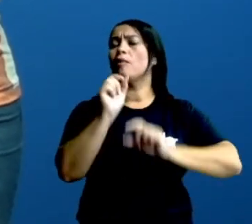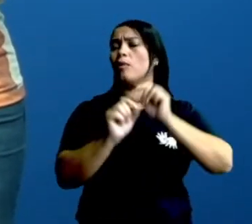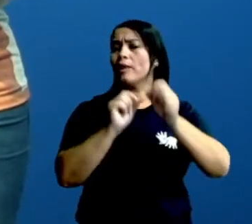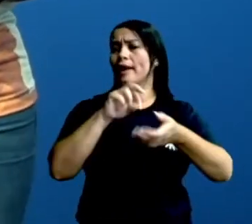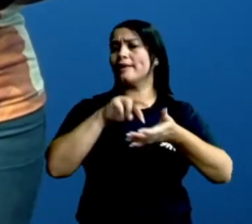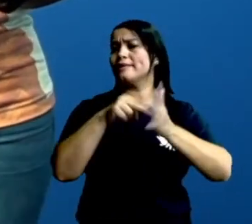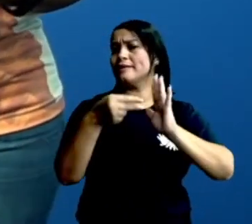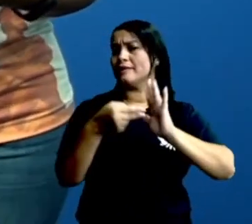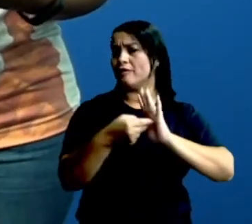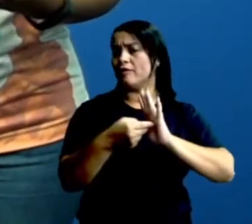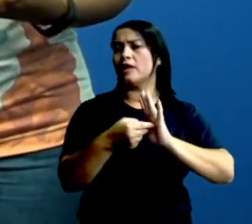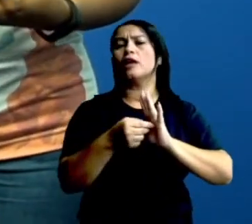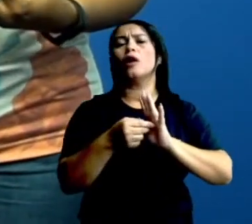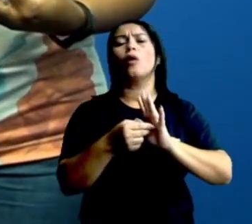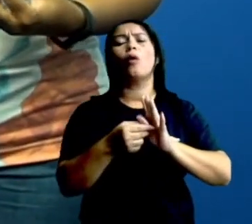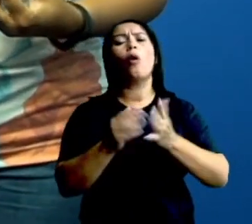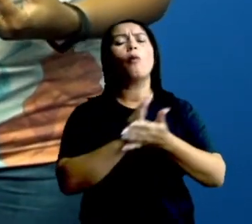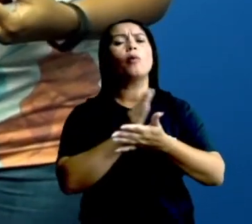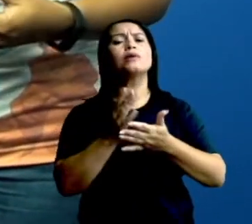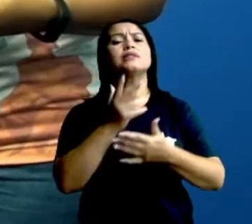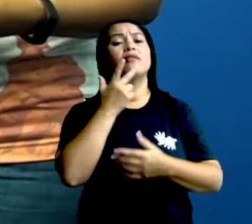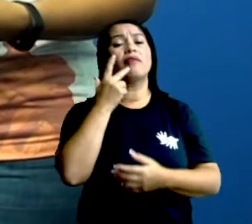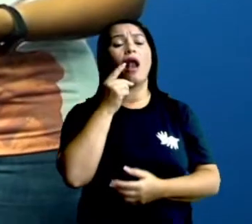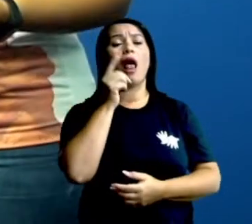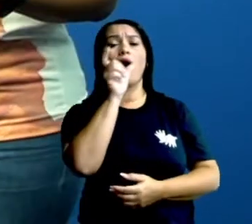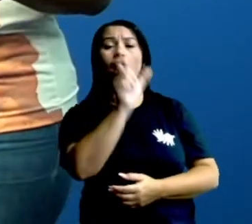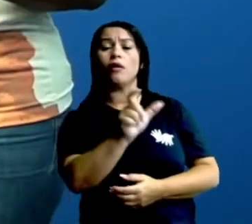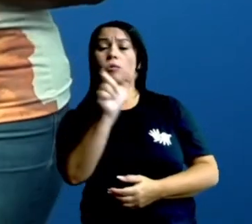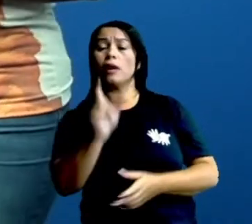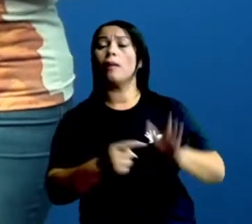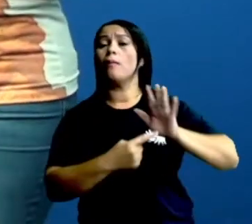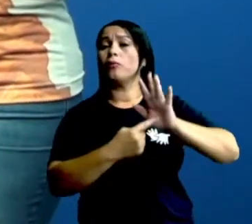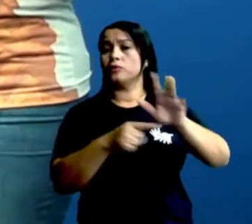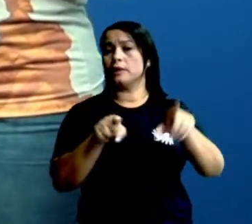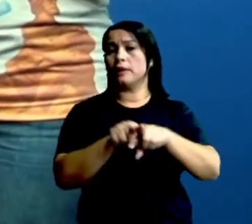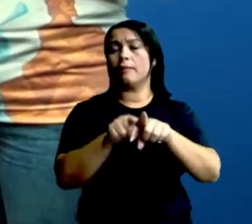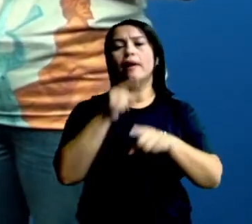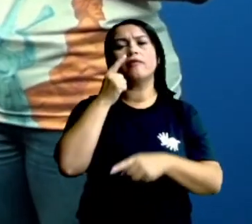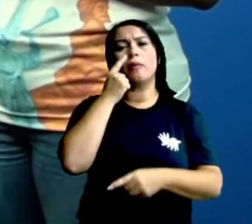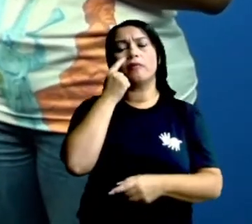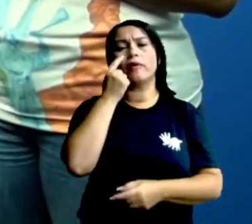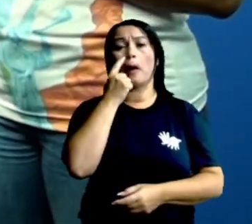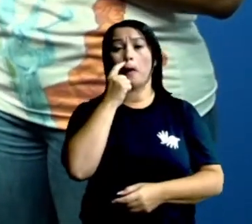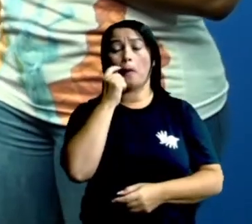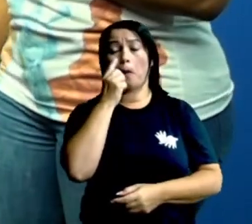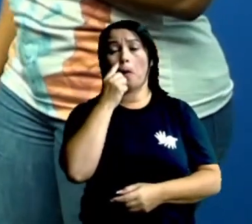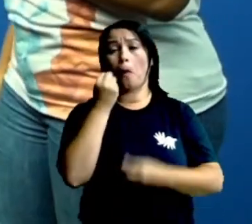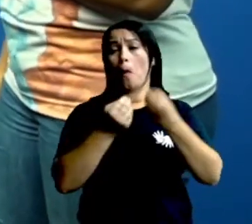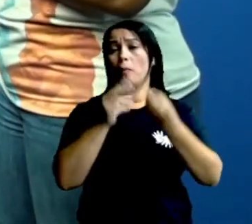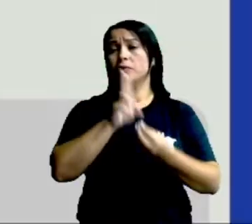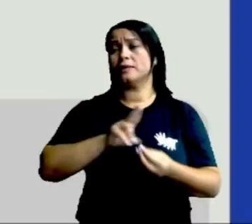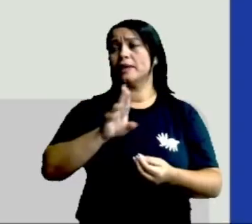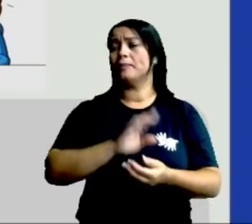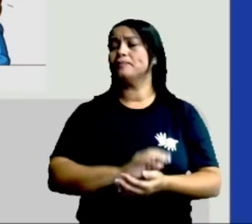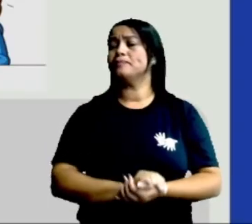acordo com aquilo sobre o que a gente está falando, tá certo? Então, vamos ver como é que a gente utiliza esses pronomes.